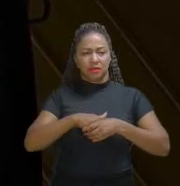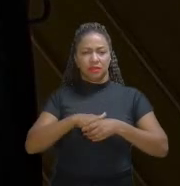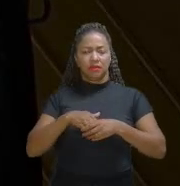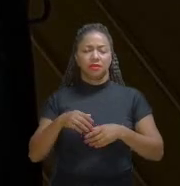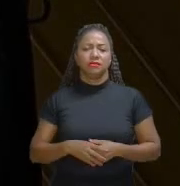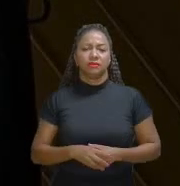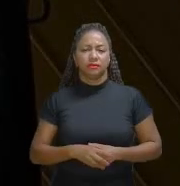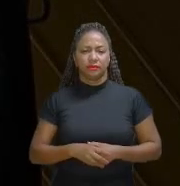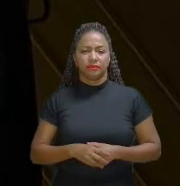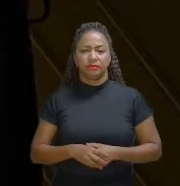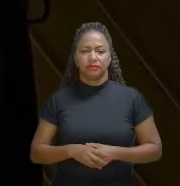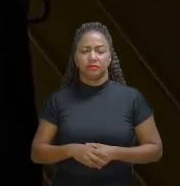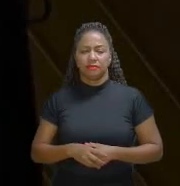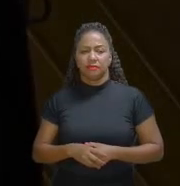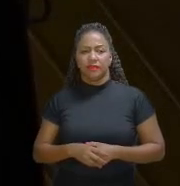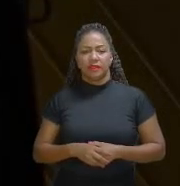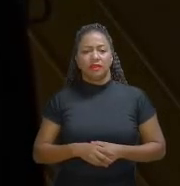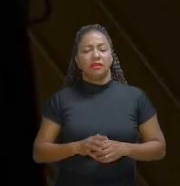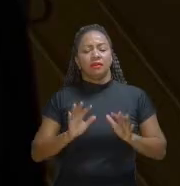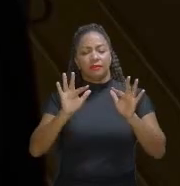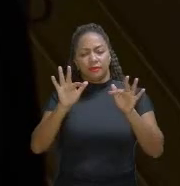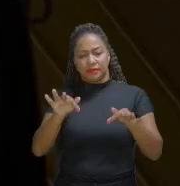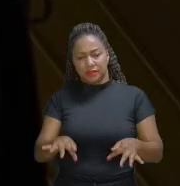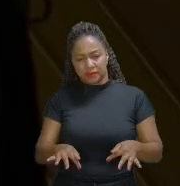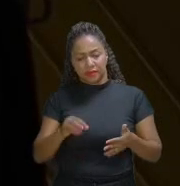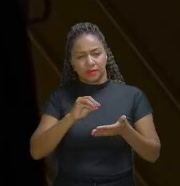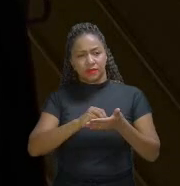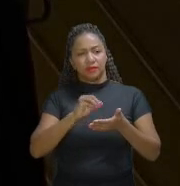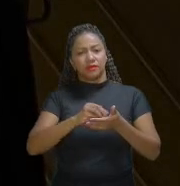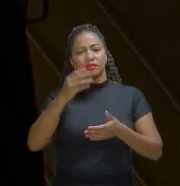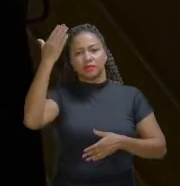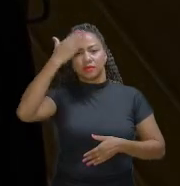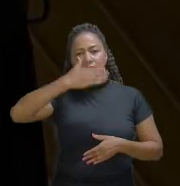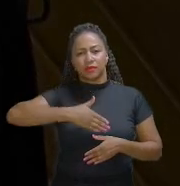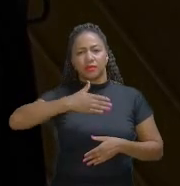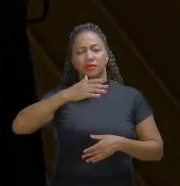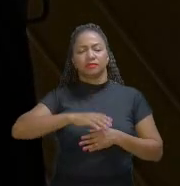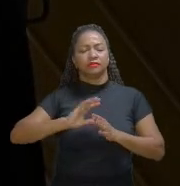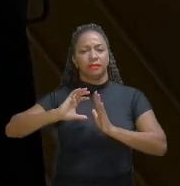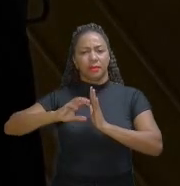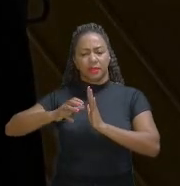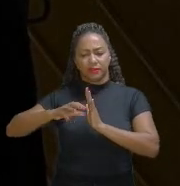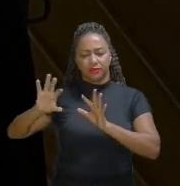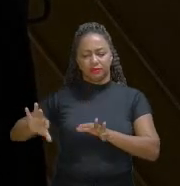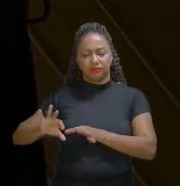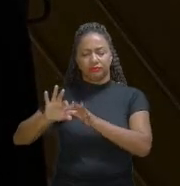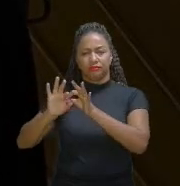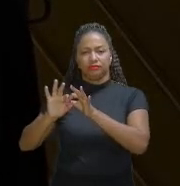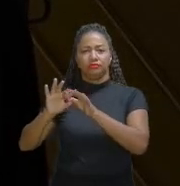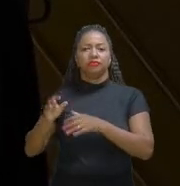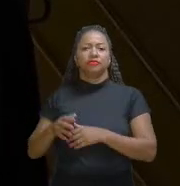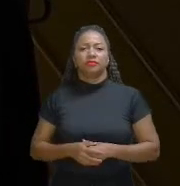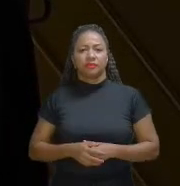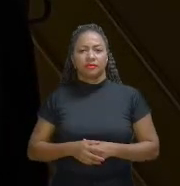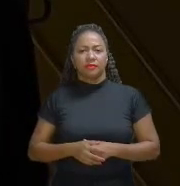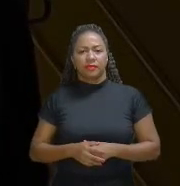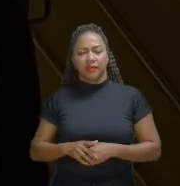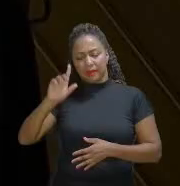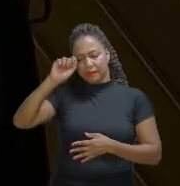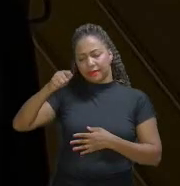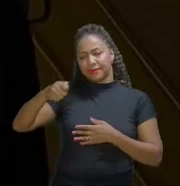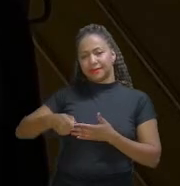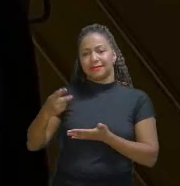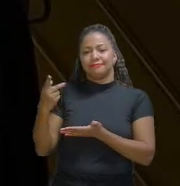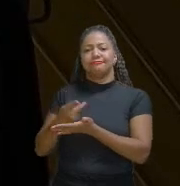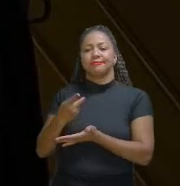eleitoral. Vou caminhando para o fim com relação à ausência de prova de conluio partidário. Recorrentes alegam que a sentença incorreu em